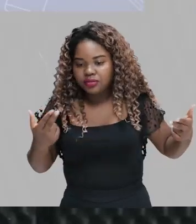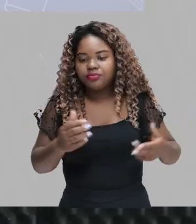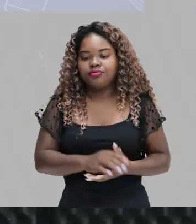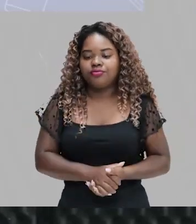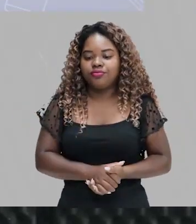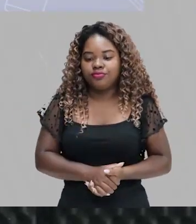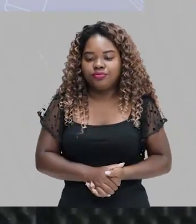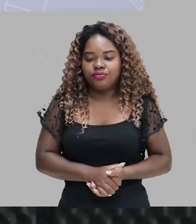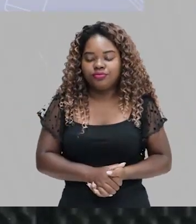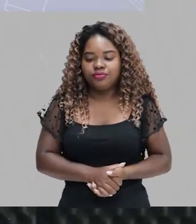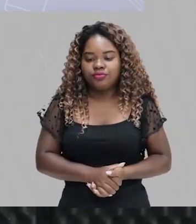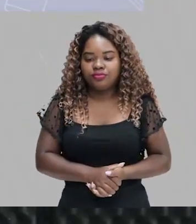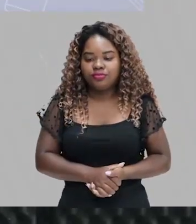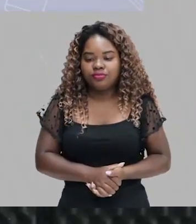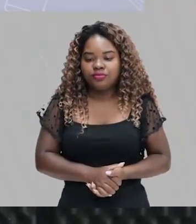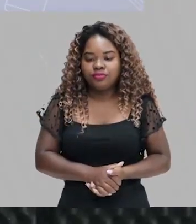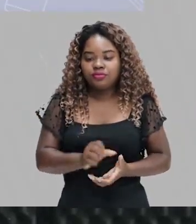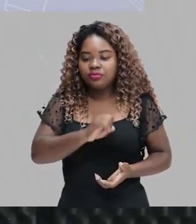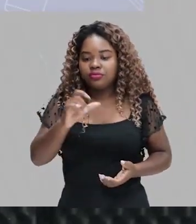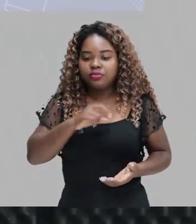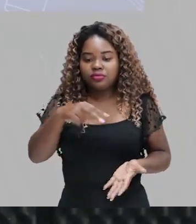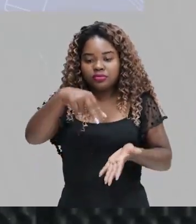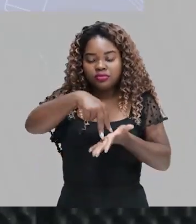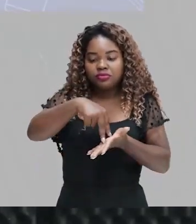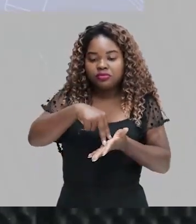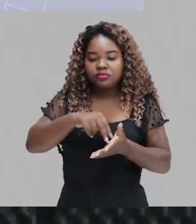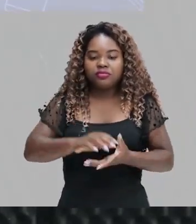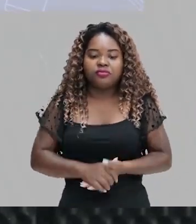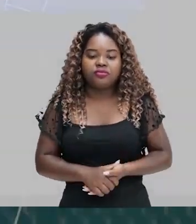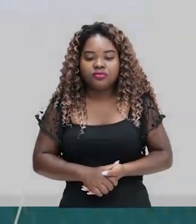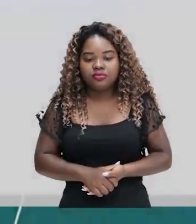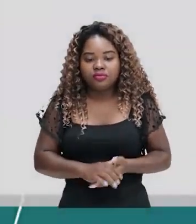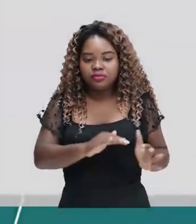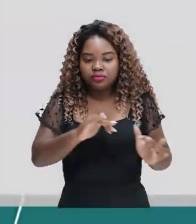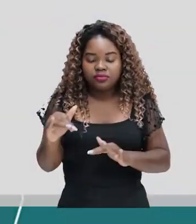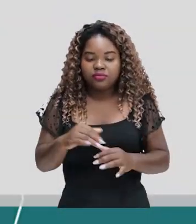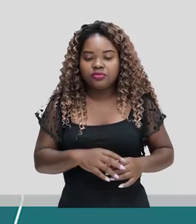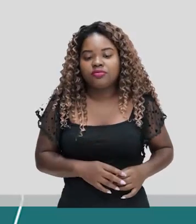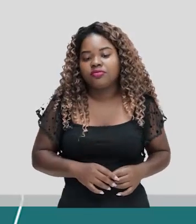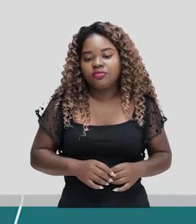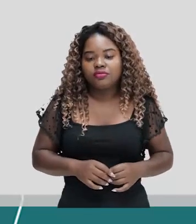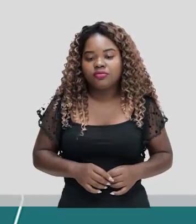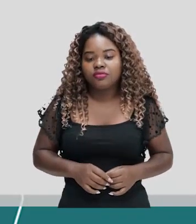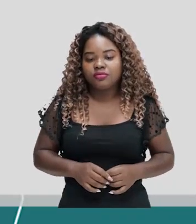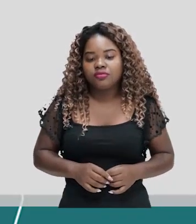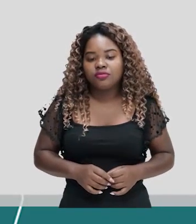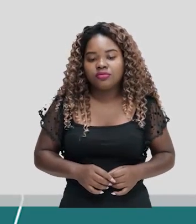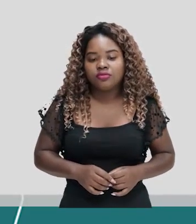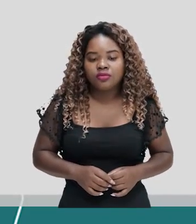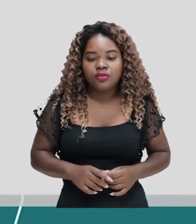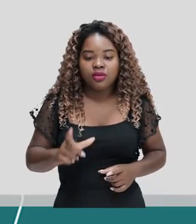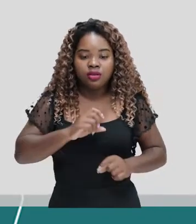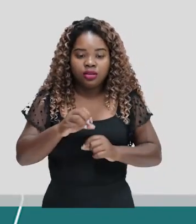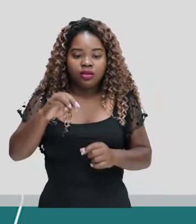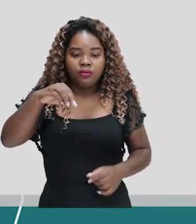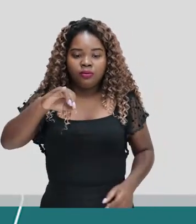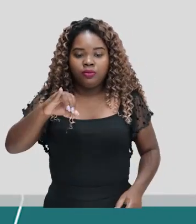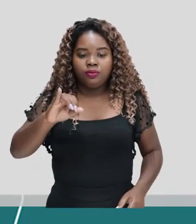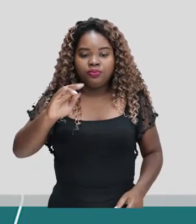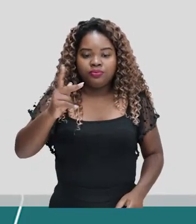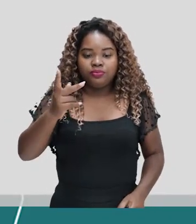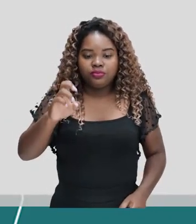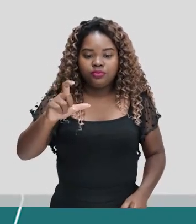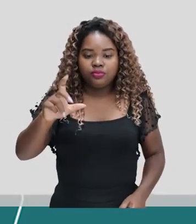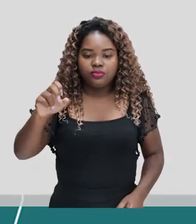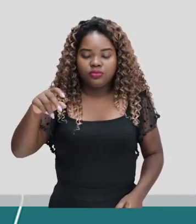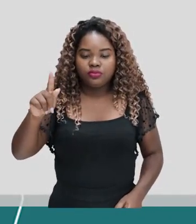a teoria de Leonardo da Vinci do homem vitruviano e nem sabia disso, para ter uma noção. Michelangelo Buonarroti, o difícil, eu vou dizer difícil porque o caboclo